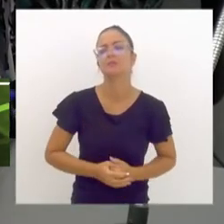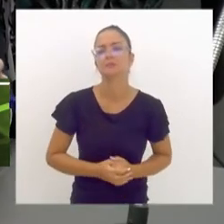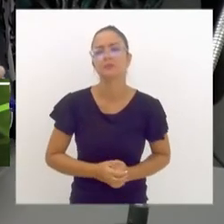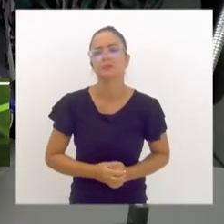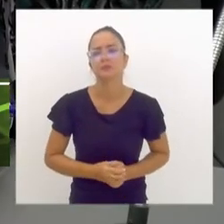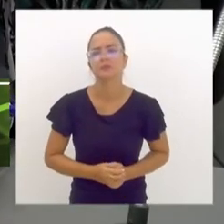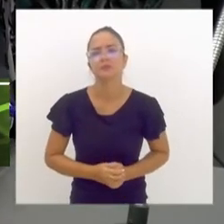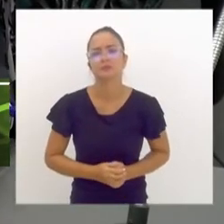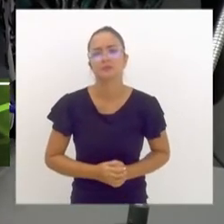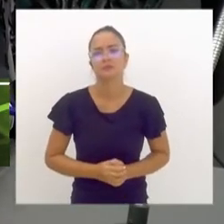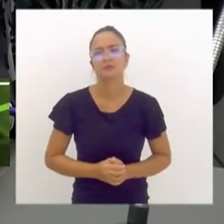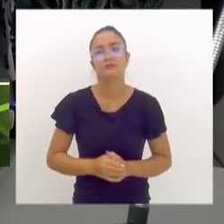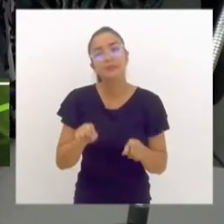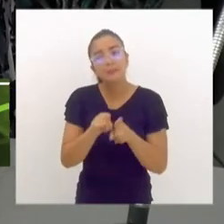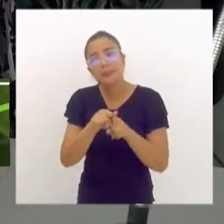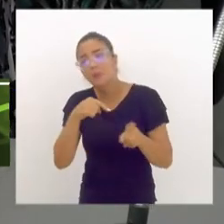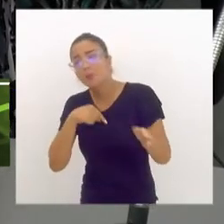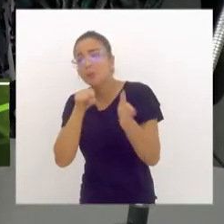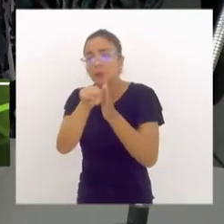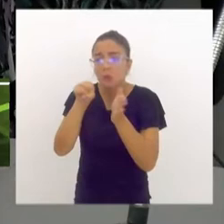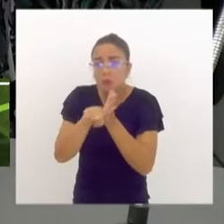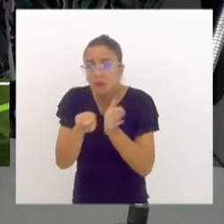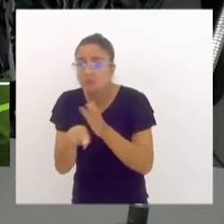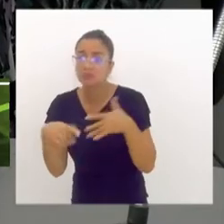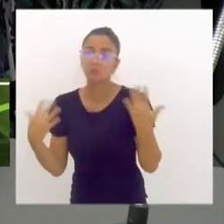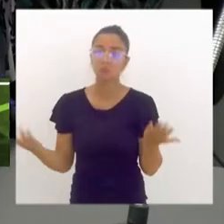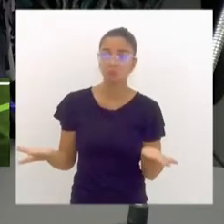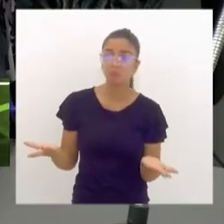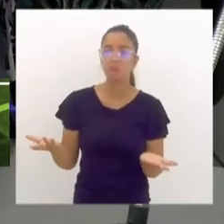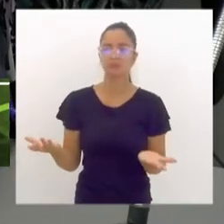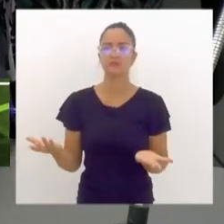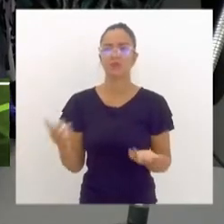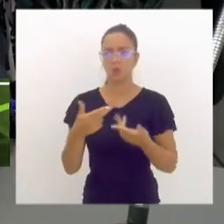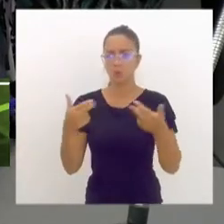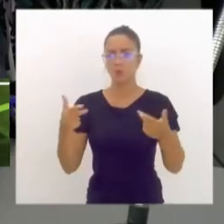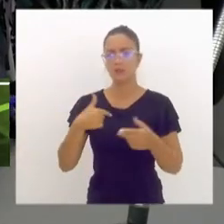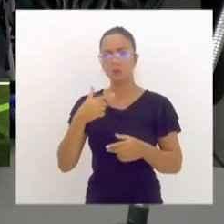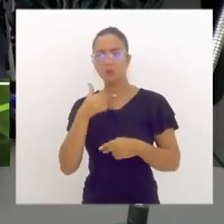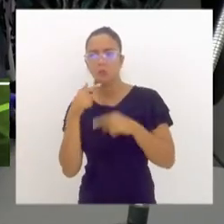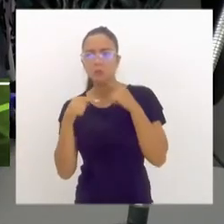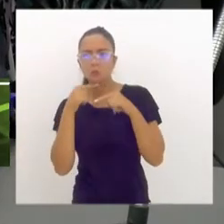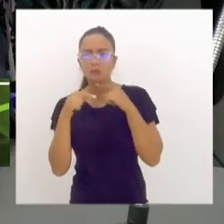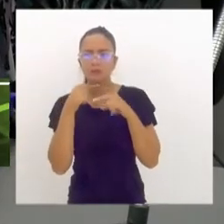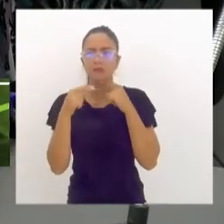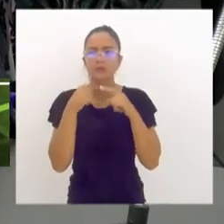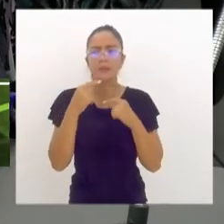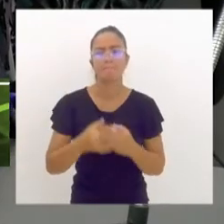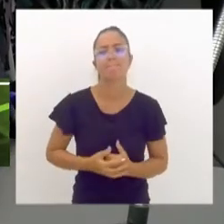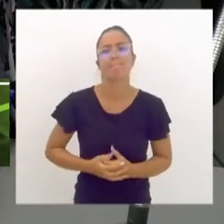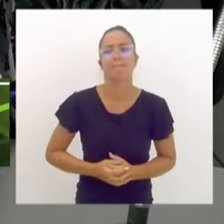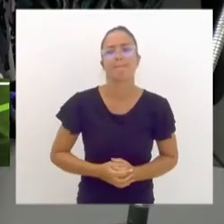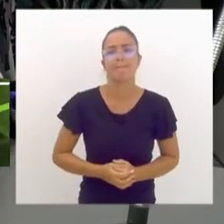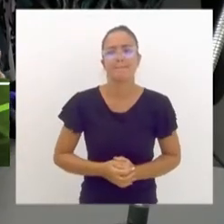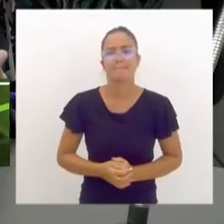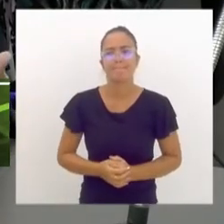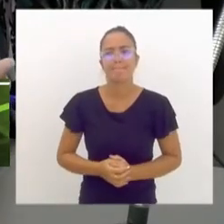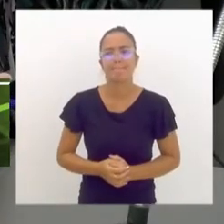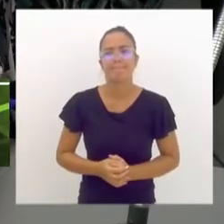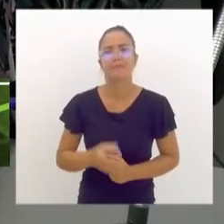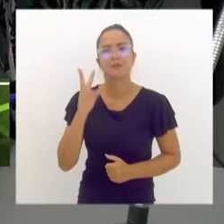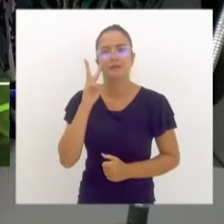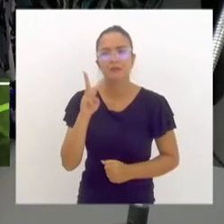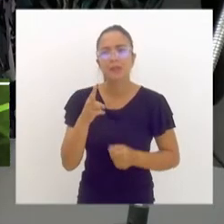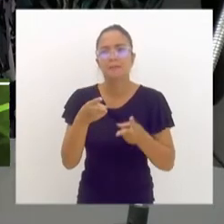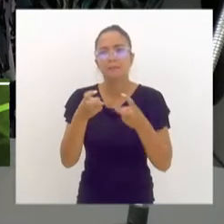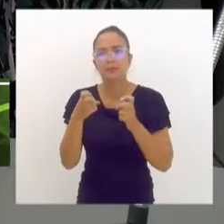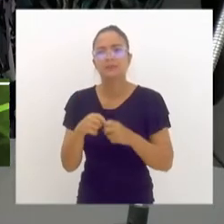E ficam esses questionamentos também, né, Flávia? E essa minha insatisfação, mais uma vez, de perceber que, infelizmente, o